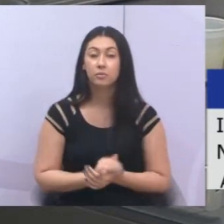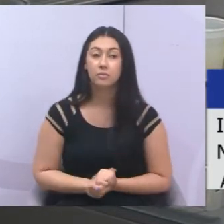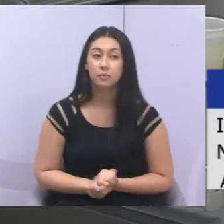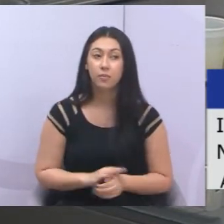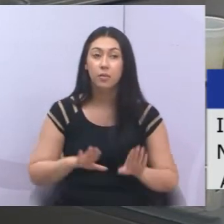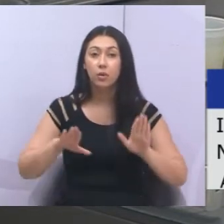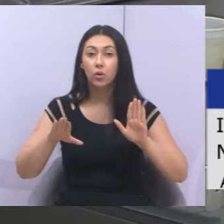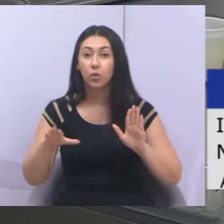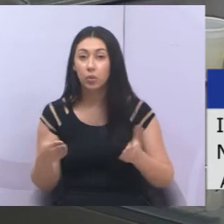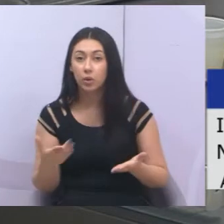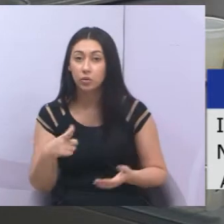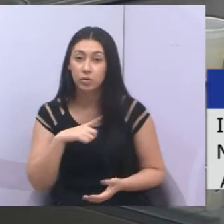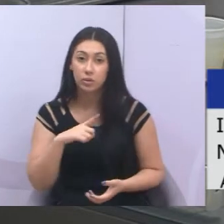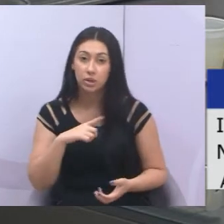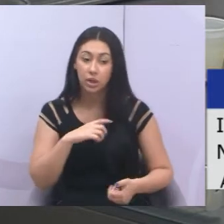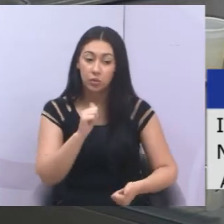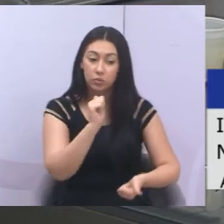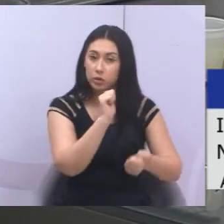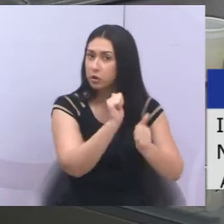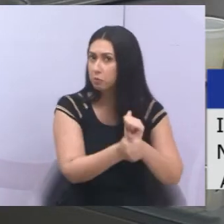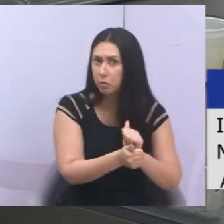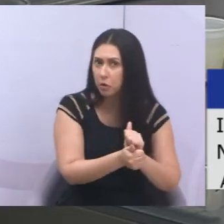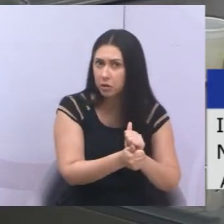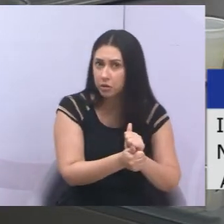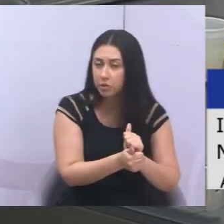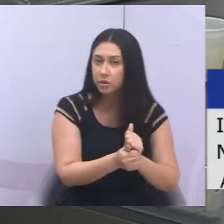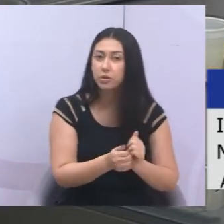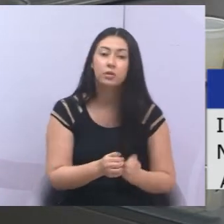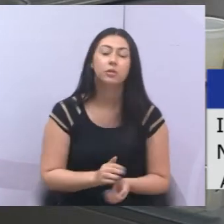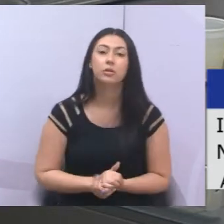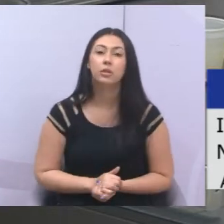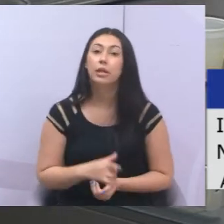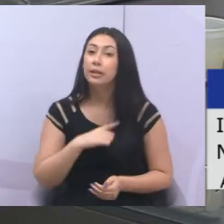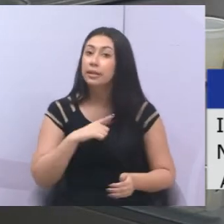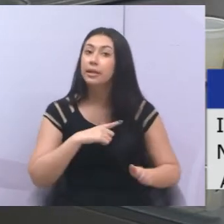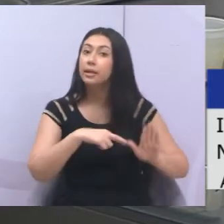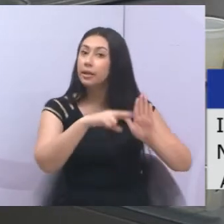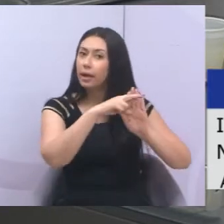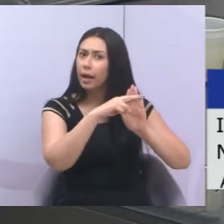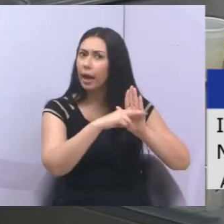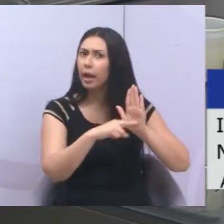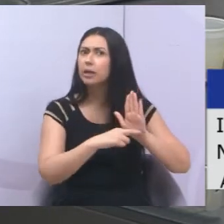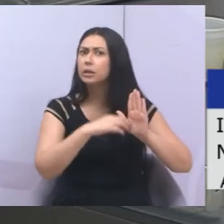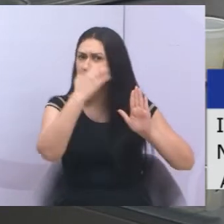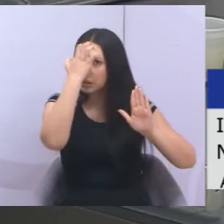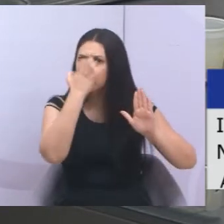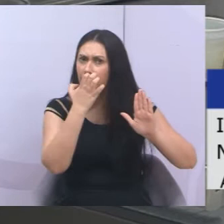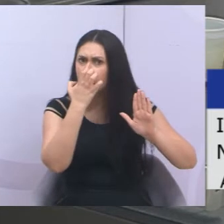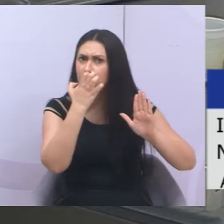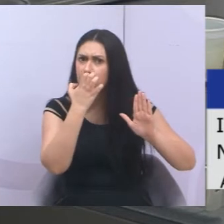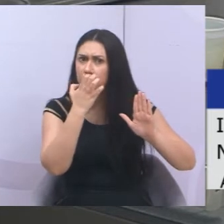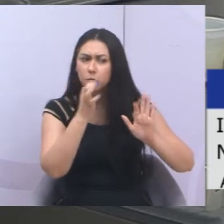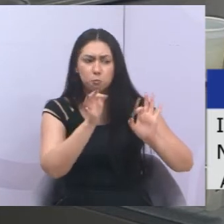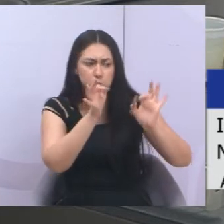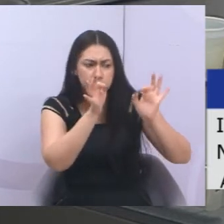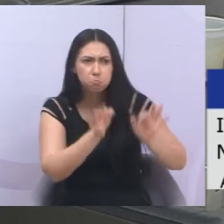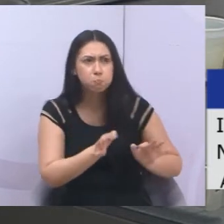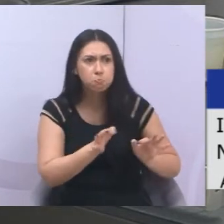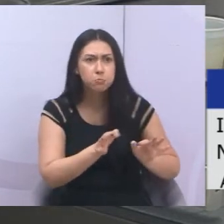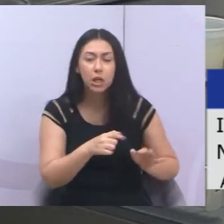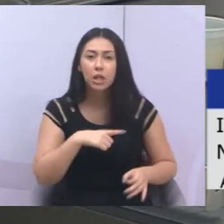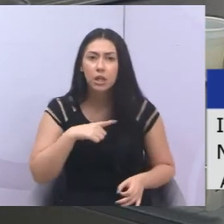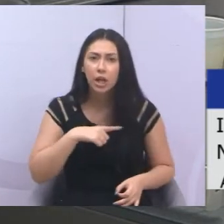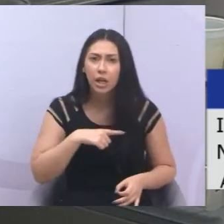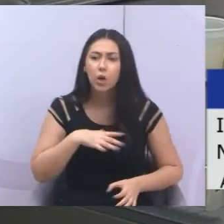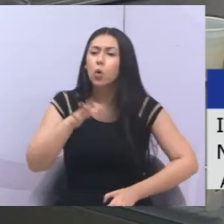Quando você tem o esporte tradicional ali, de alto rendimento, você tem regras rígidas, não flexíveis, né? Você tem um